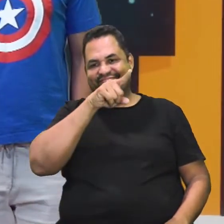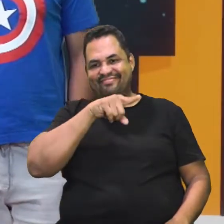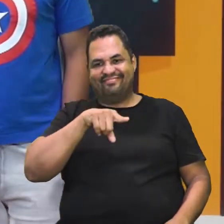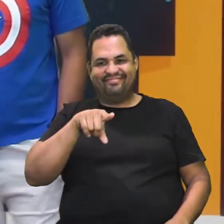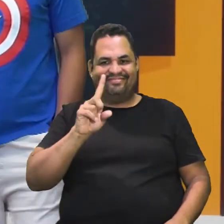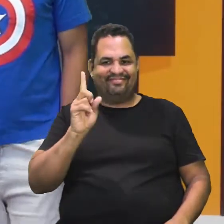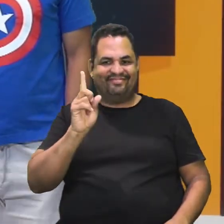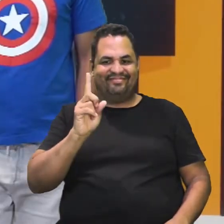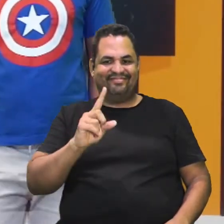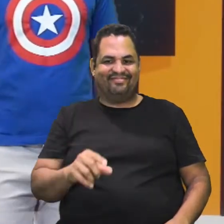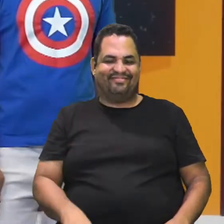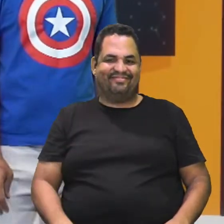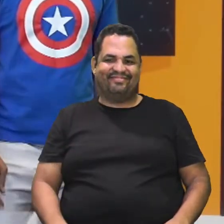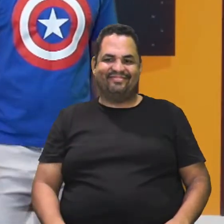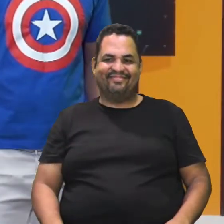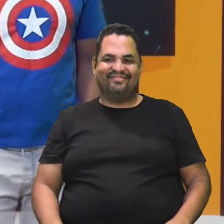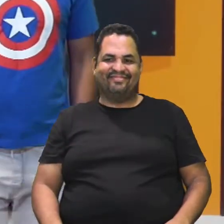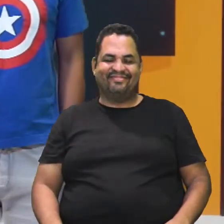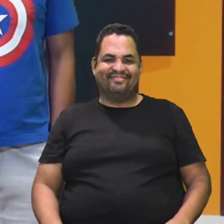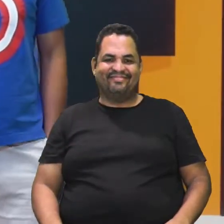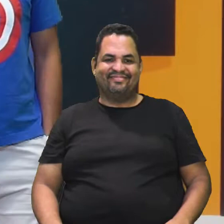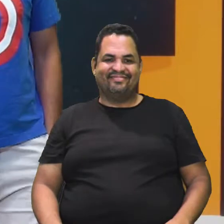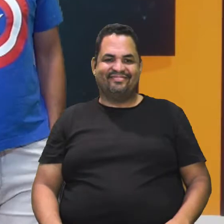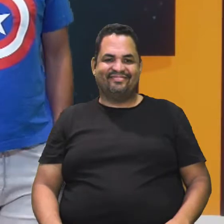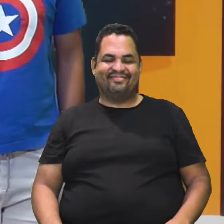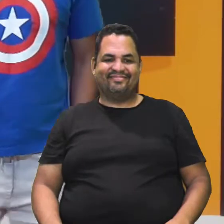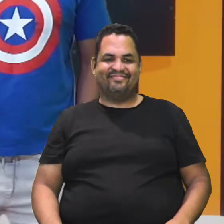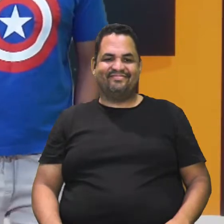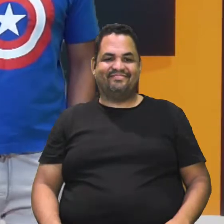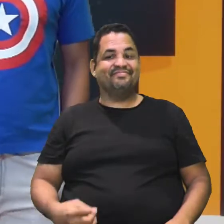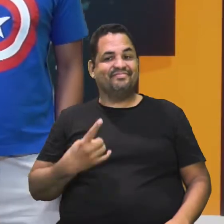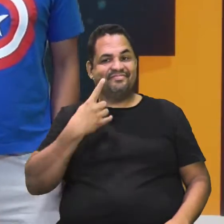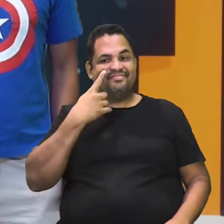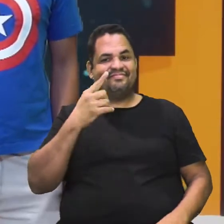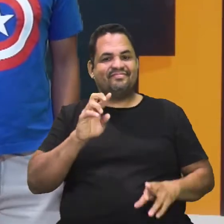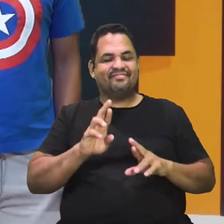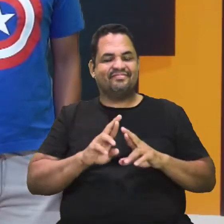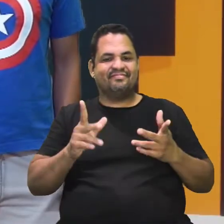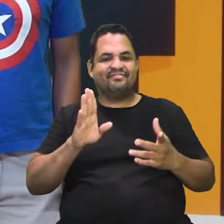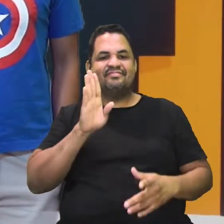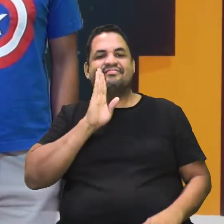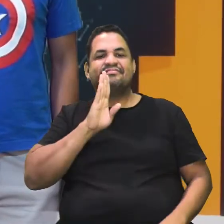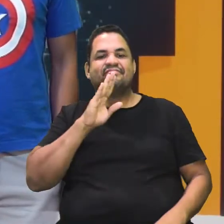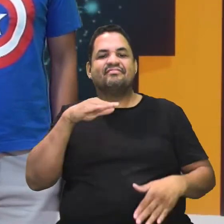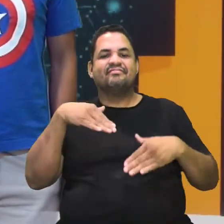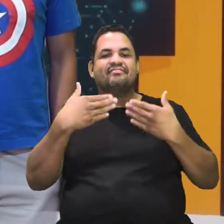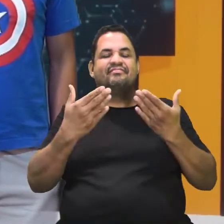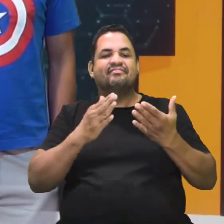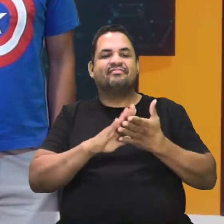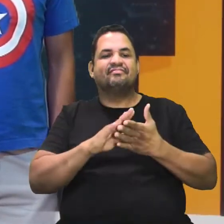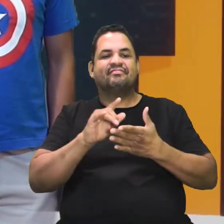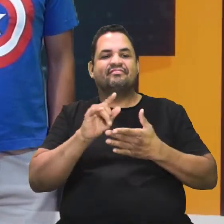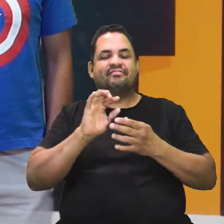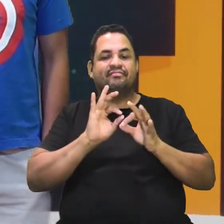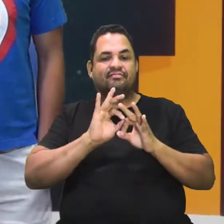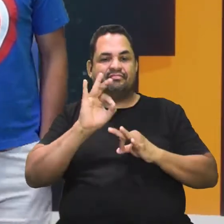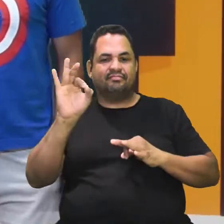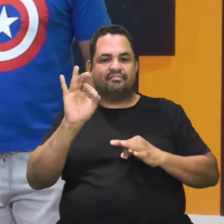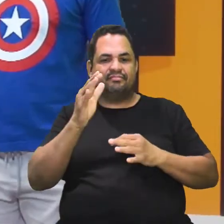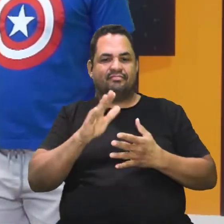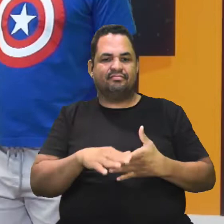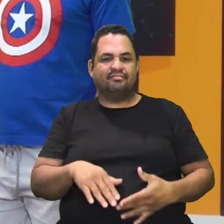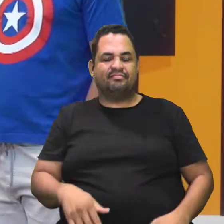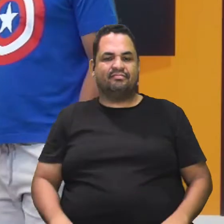não é. Não é. Então, vamos ver as diferenças, né? Olha aqui que legal. Então, quando a gente pega essas distâncias,